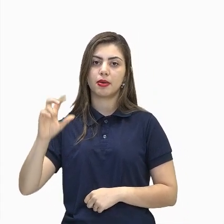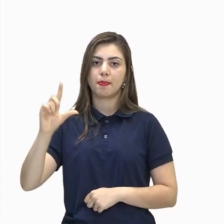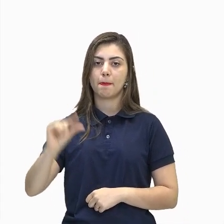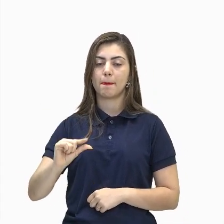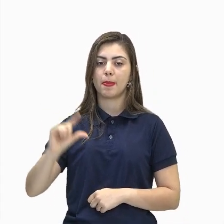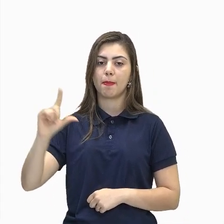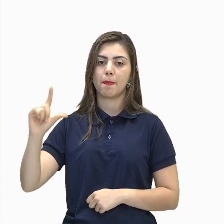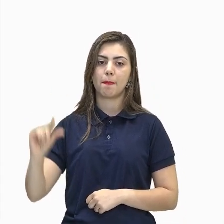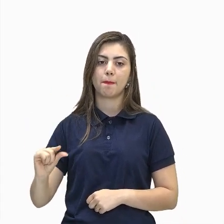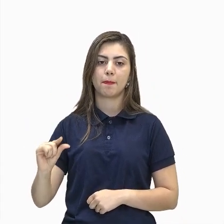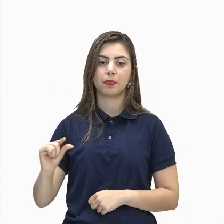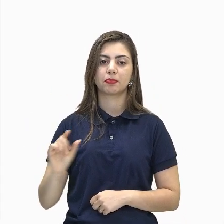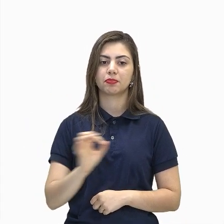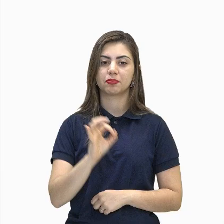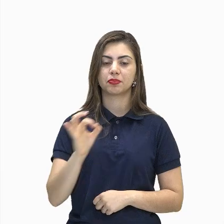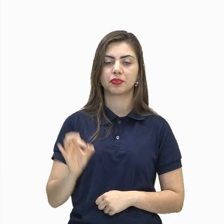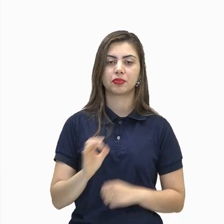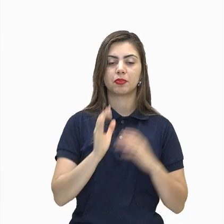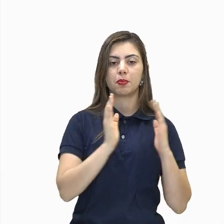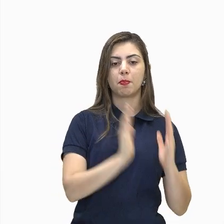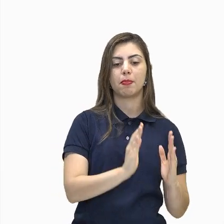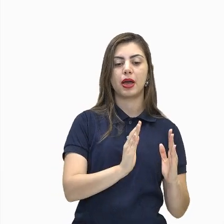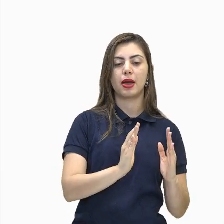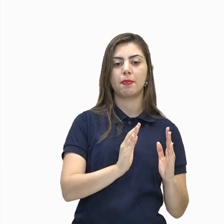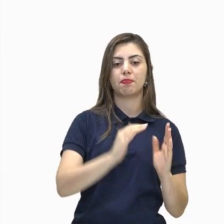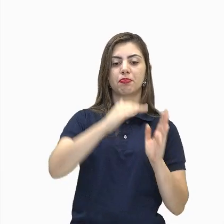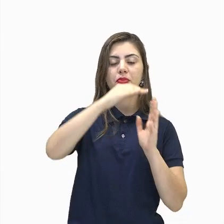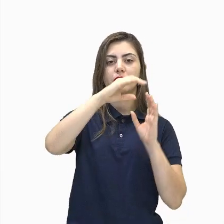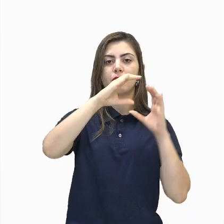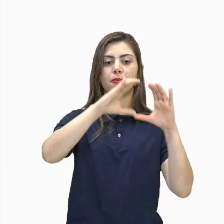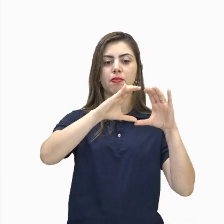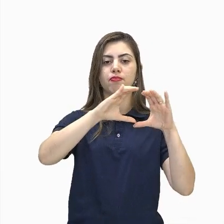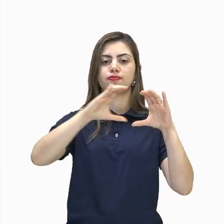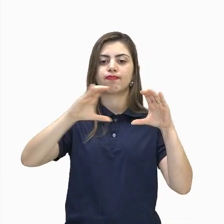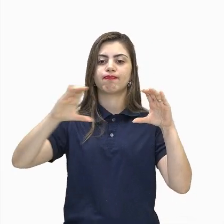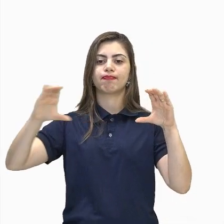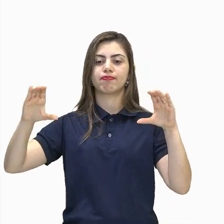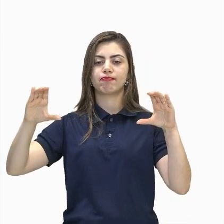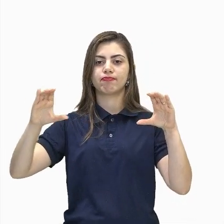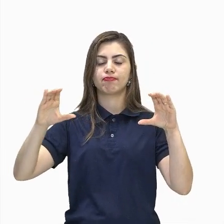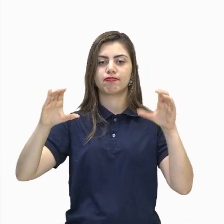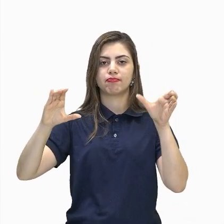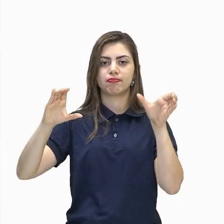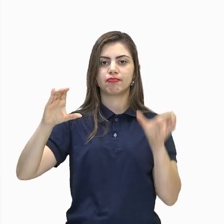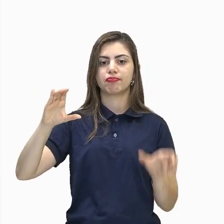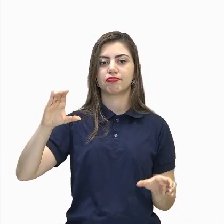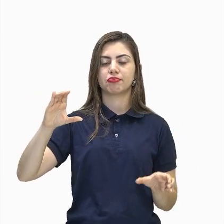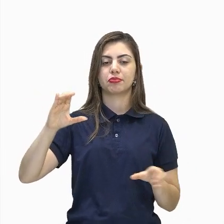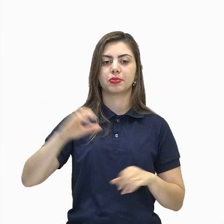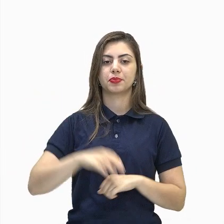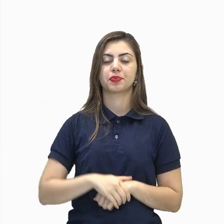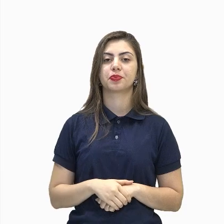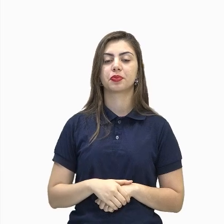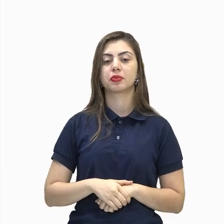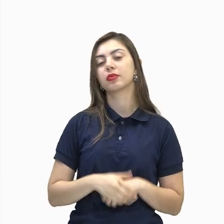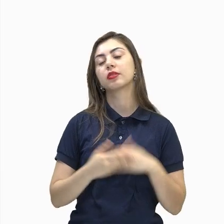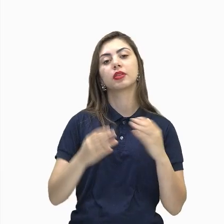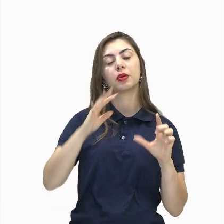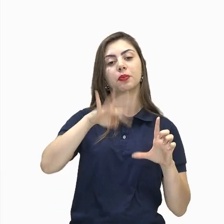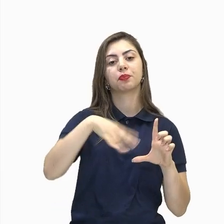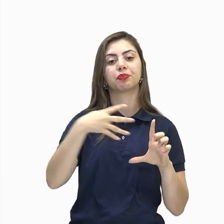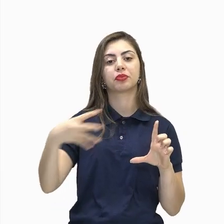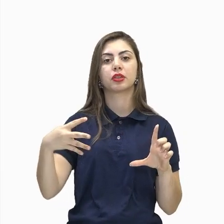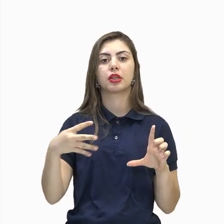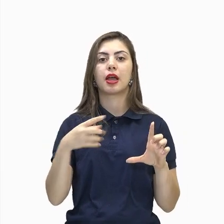dos parentais quanto do outro, mostrados aí na primeira linha e na primeira coluna. O resultado desse